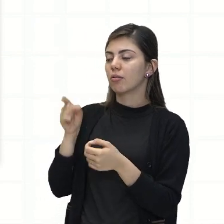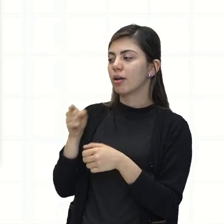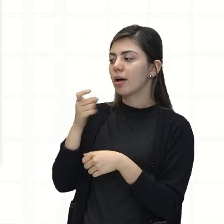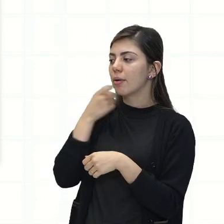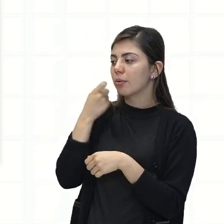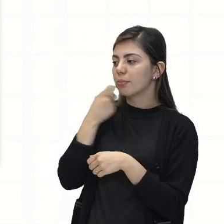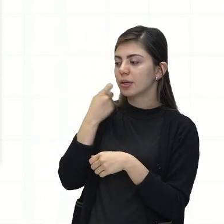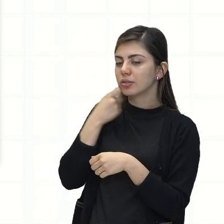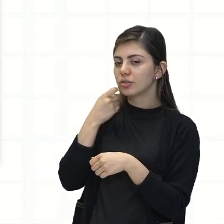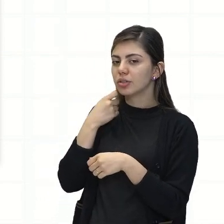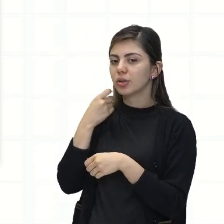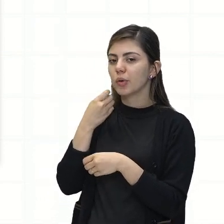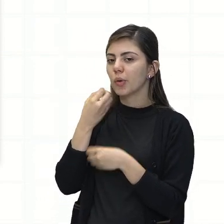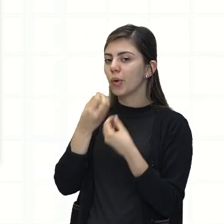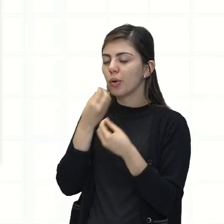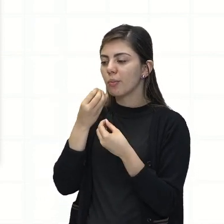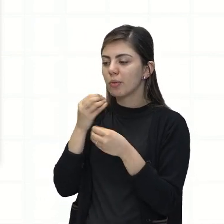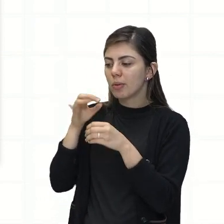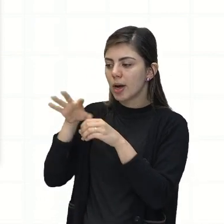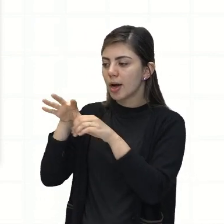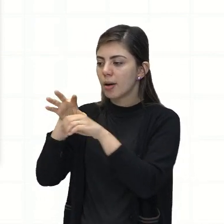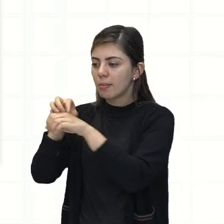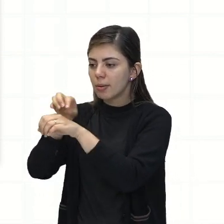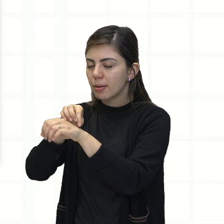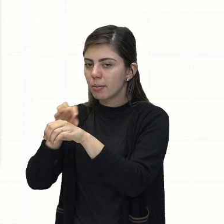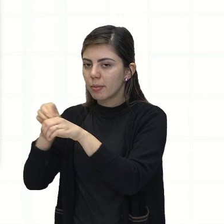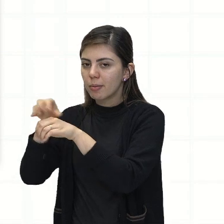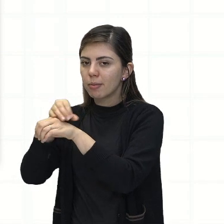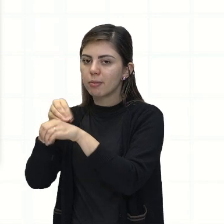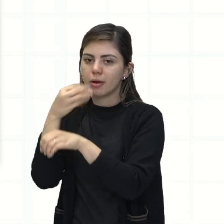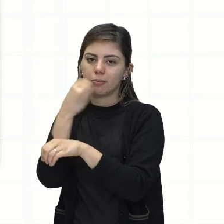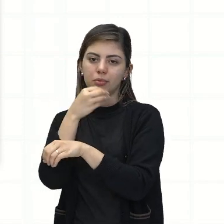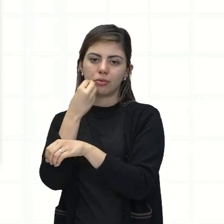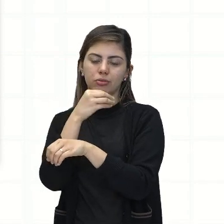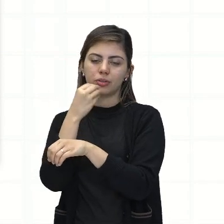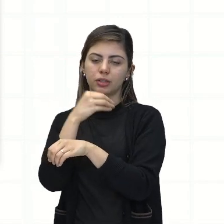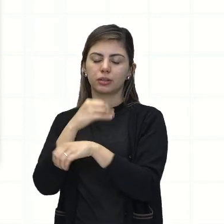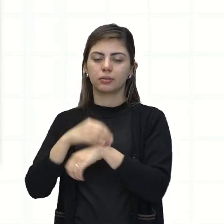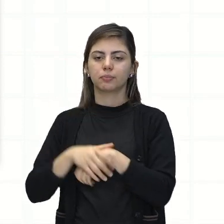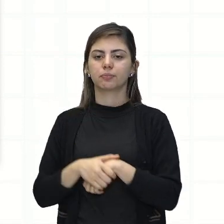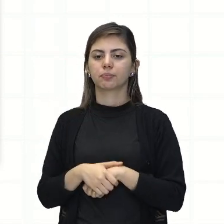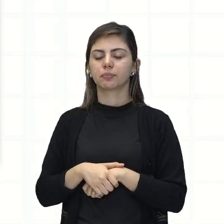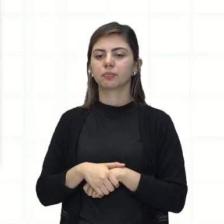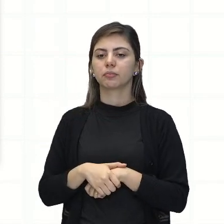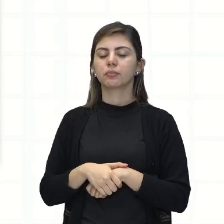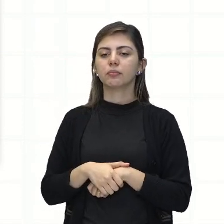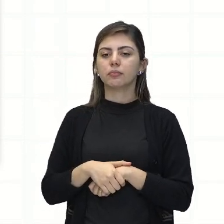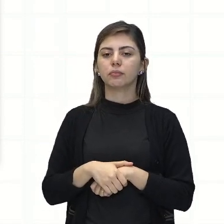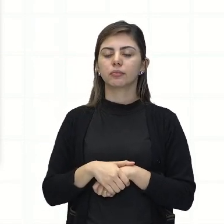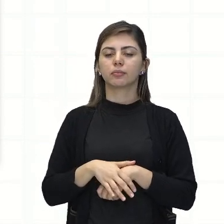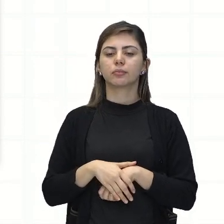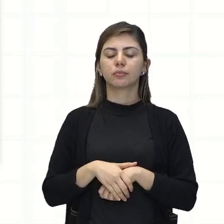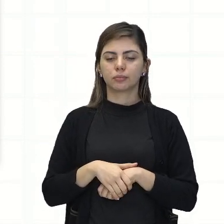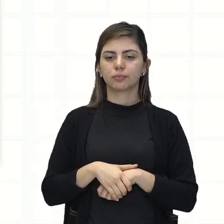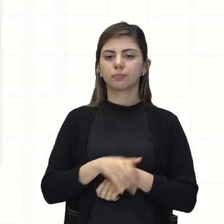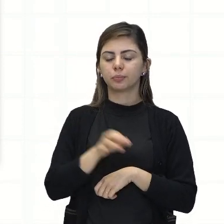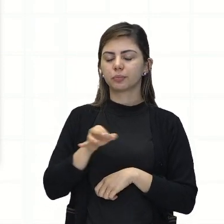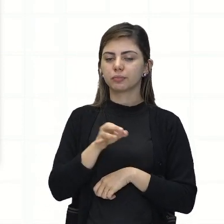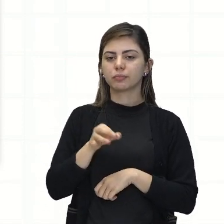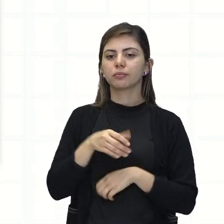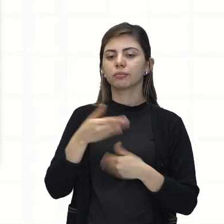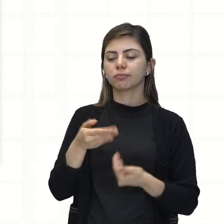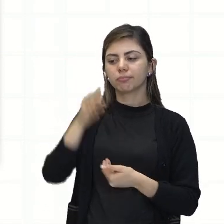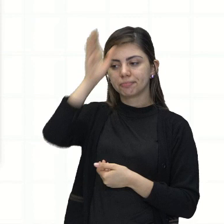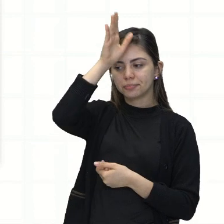rêmoras vão se alimentar desses restos de comida que ficam aí ao